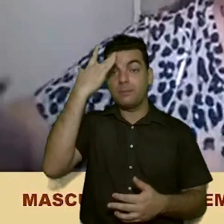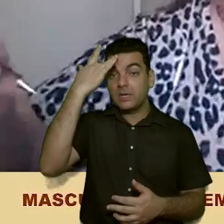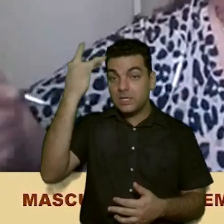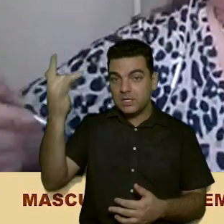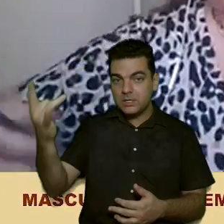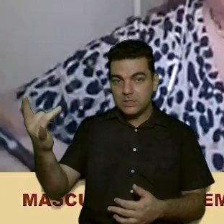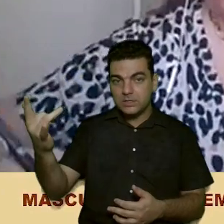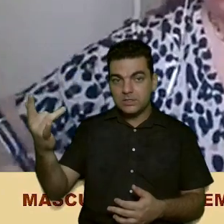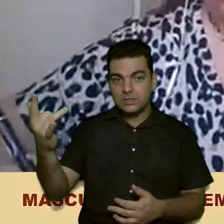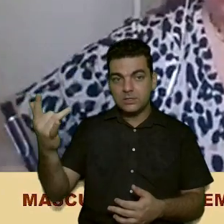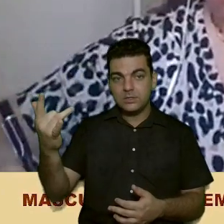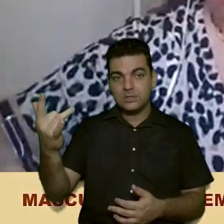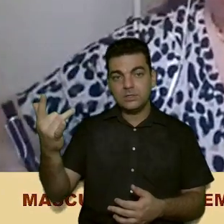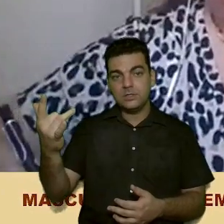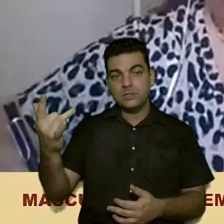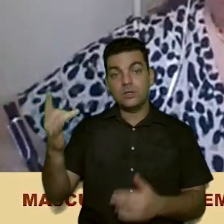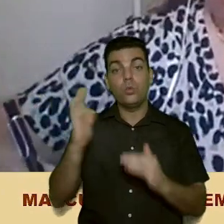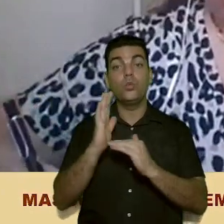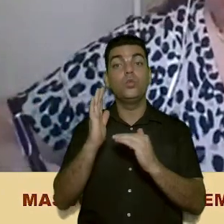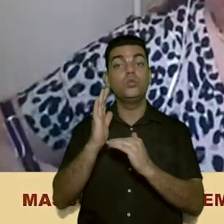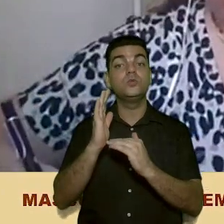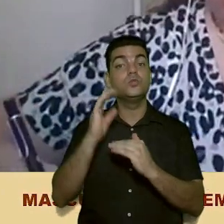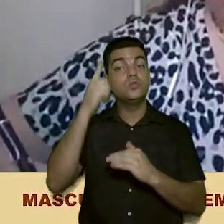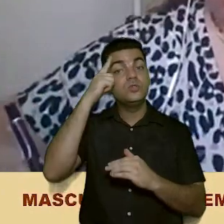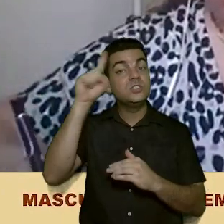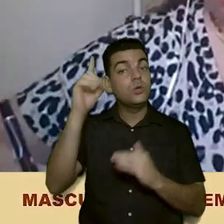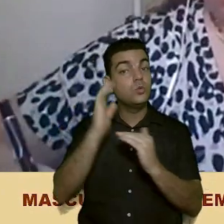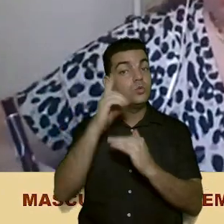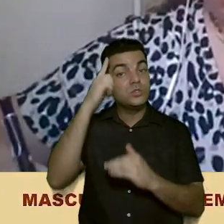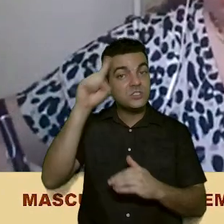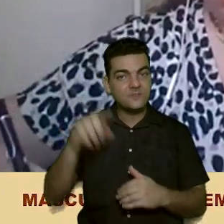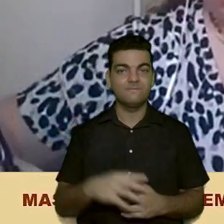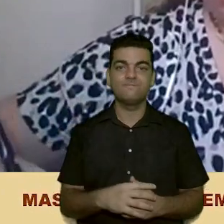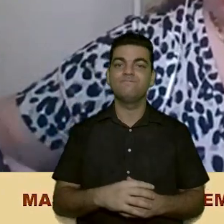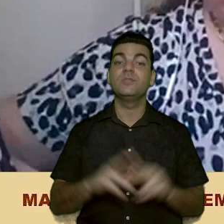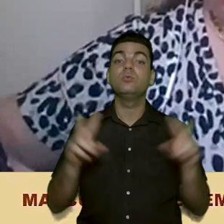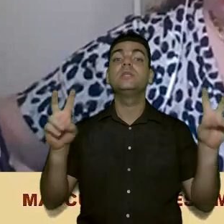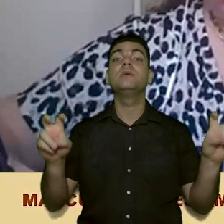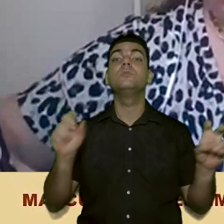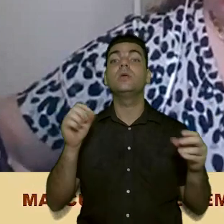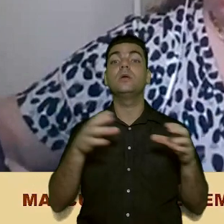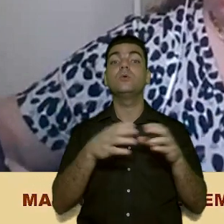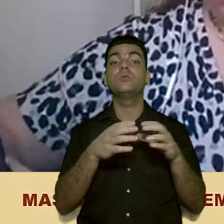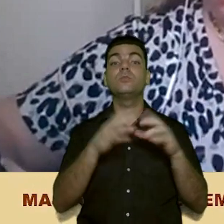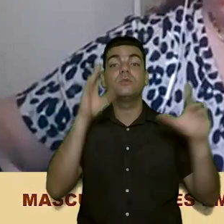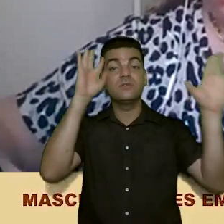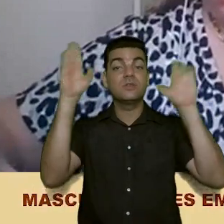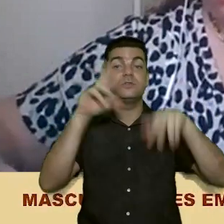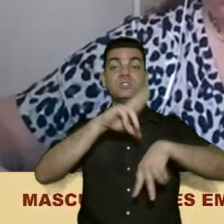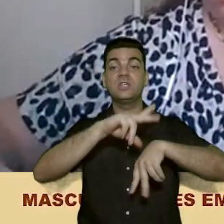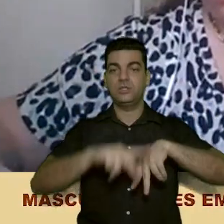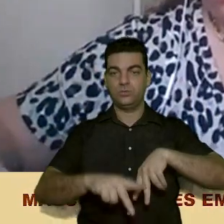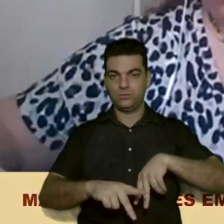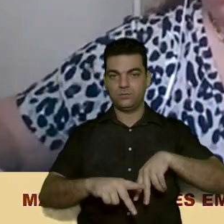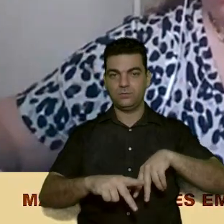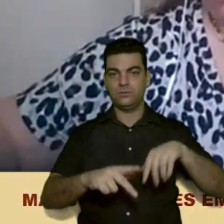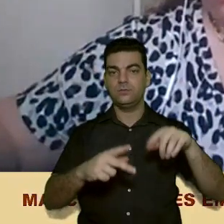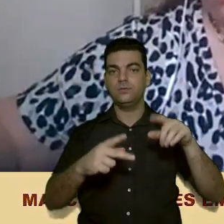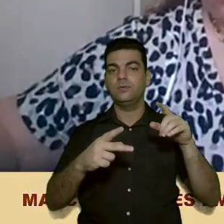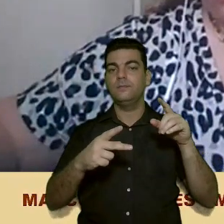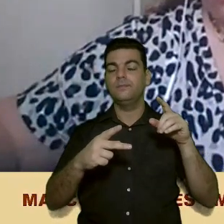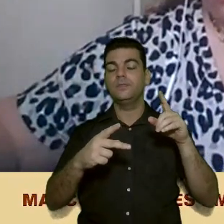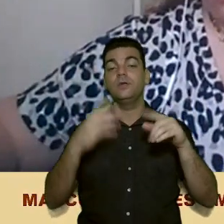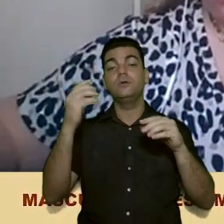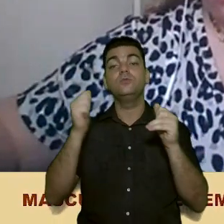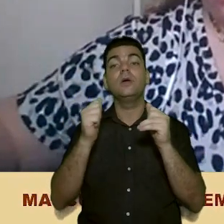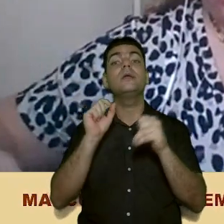todas as trocas. Então, e eu faço também o convite para amanhã, que é o nosso último dia de evento,